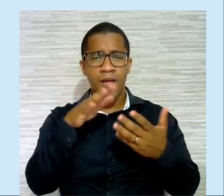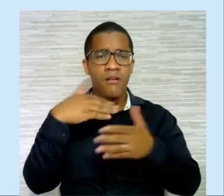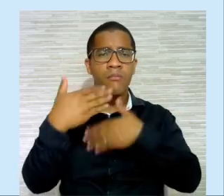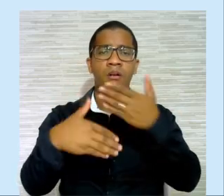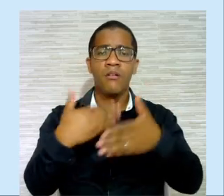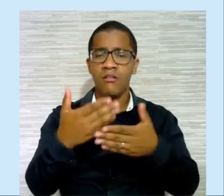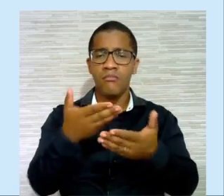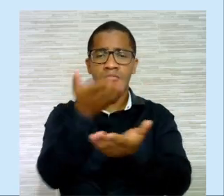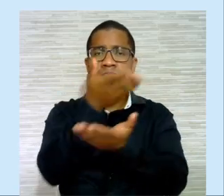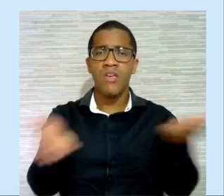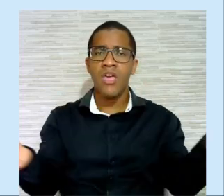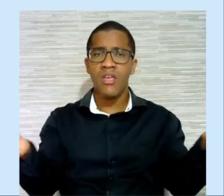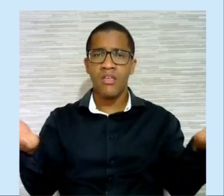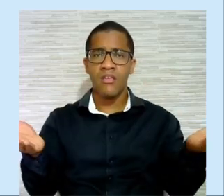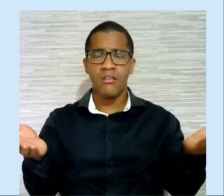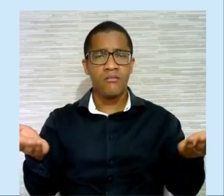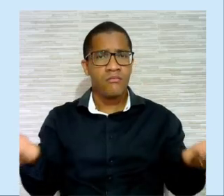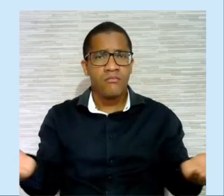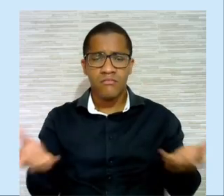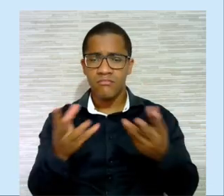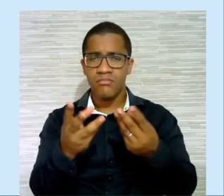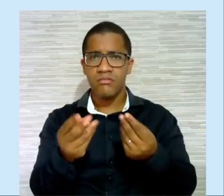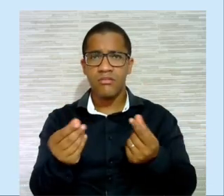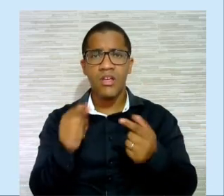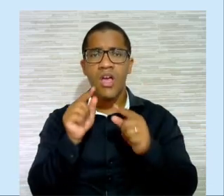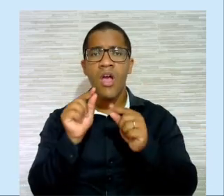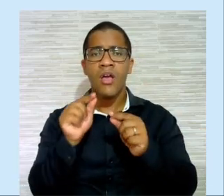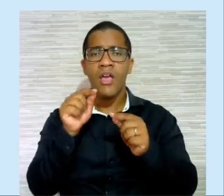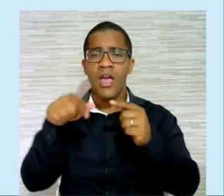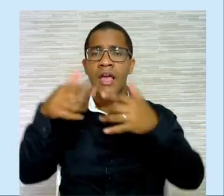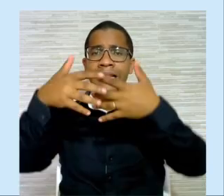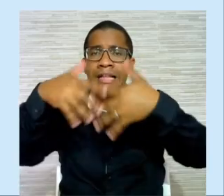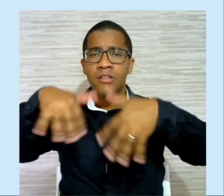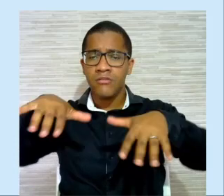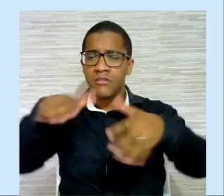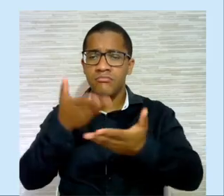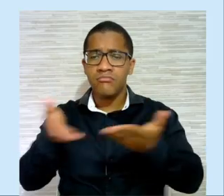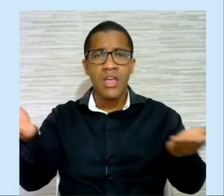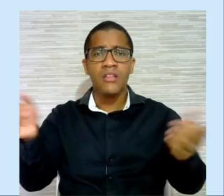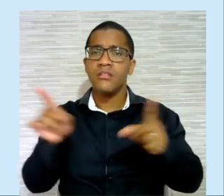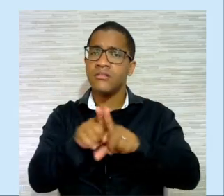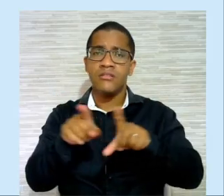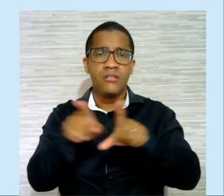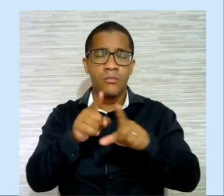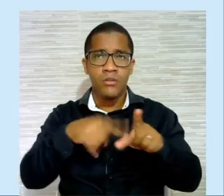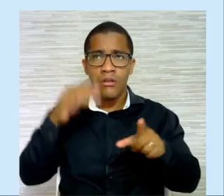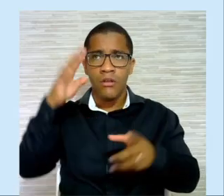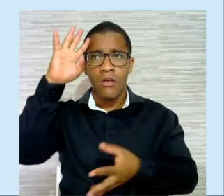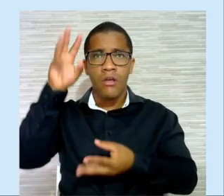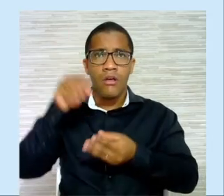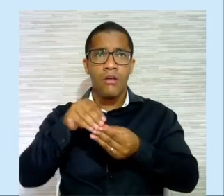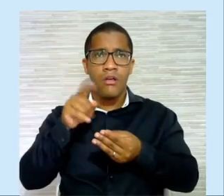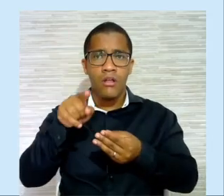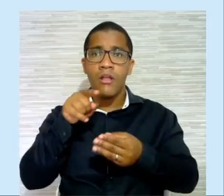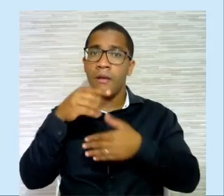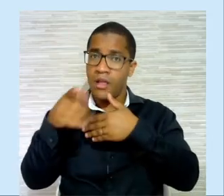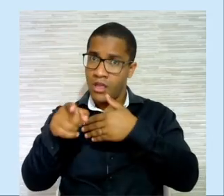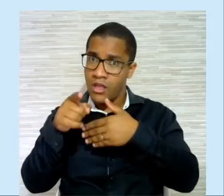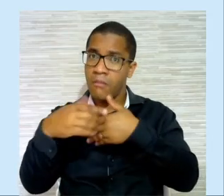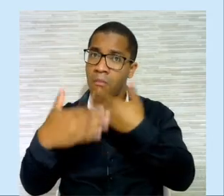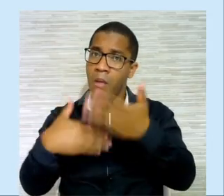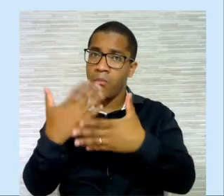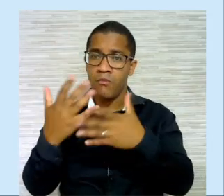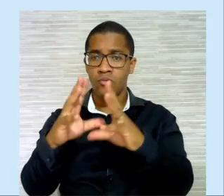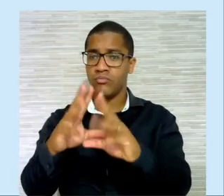no final a gente o desperdiça, né? Então estamos gastando nossos recursos naturais, que vamos entender que é